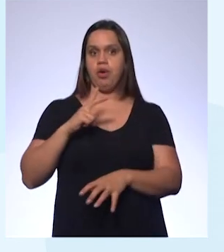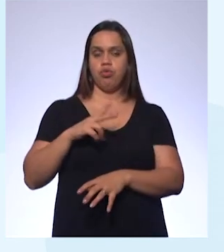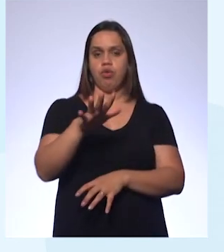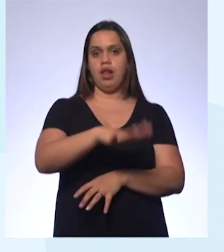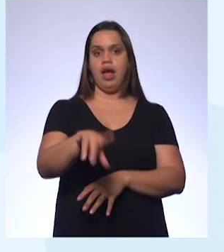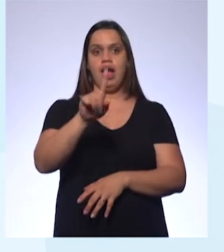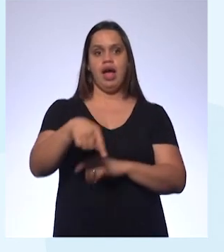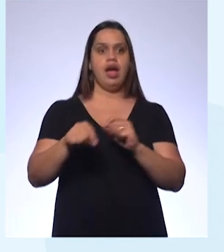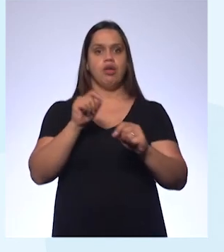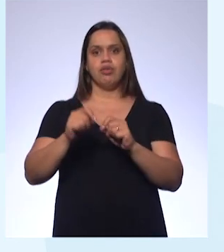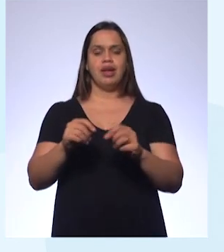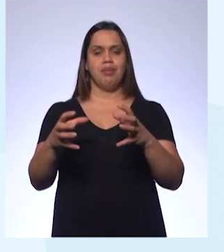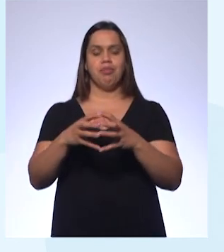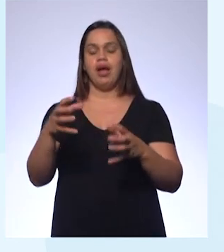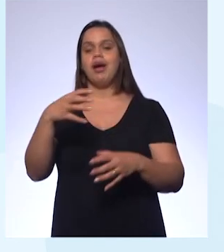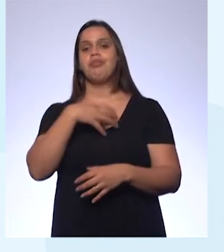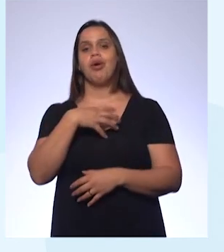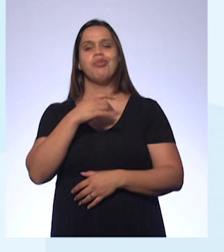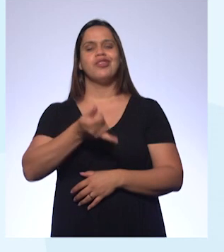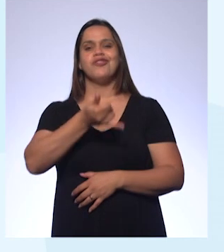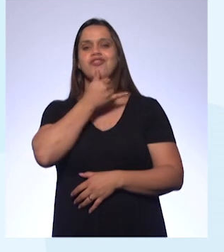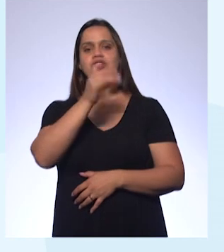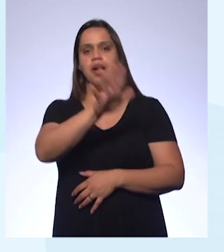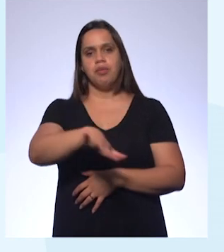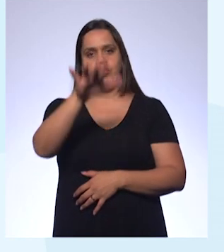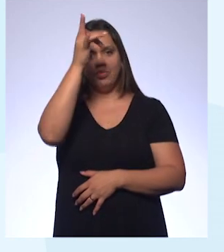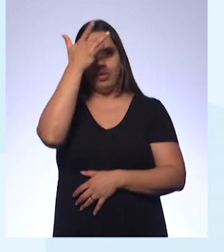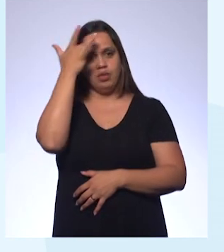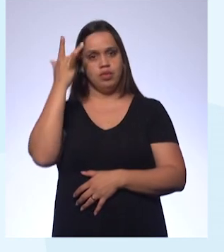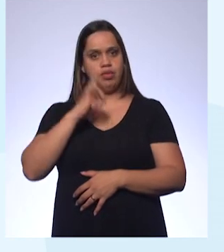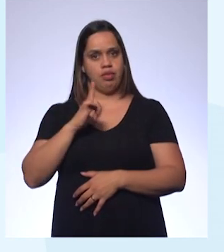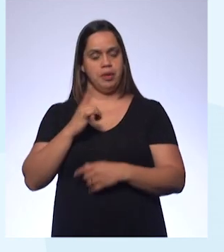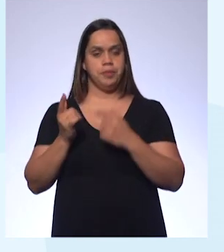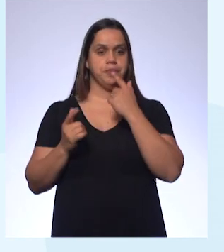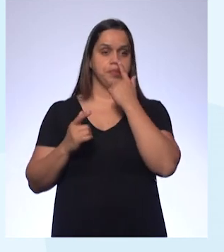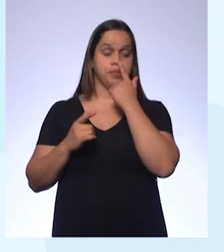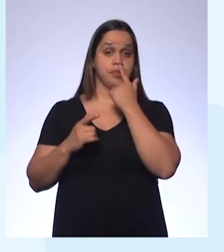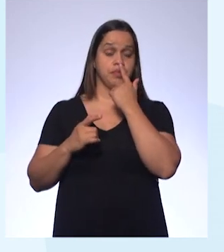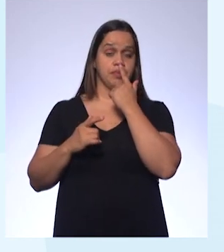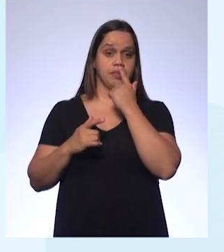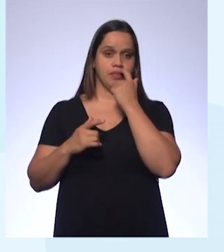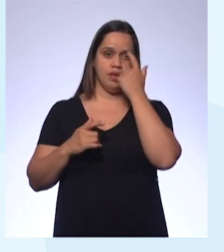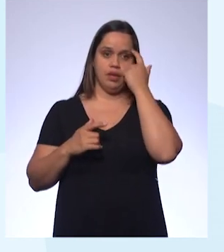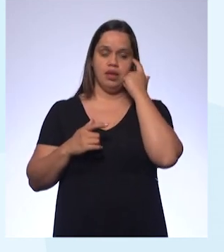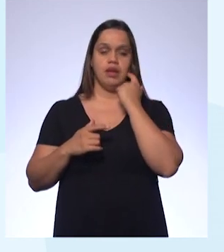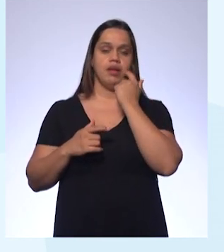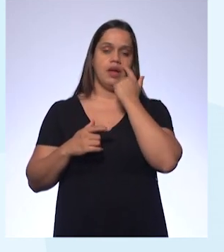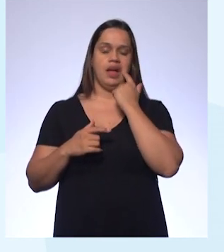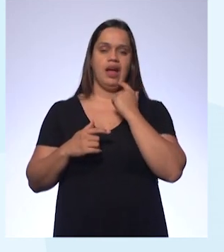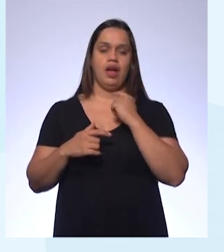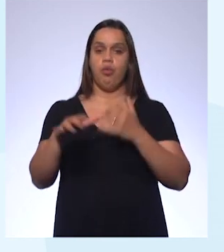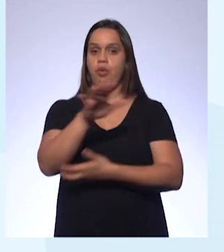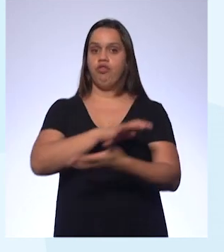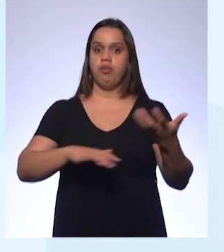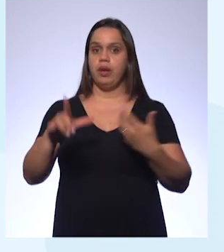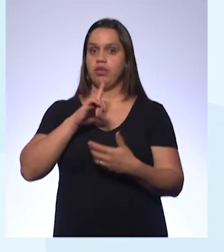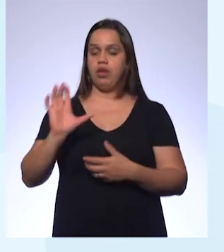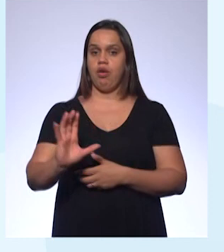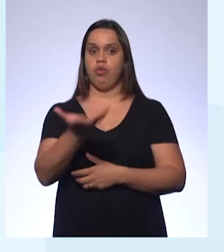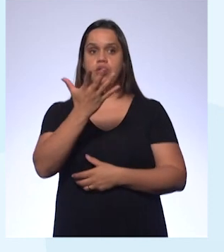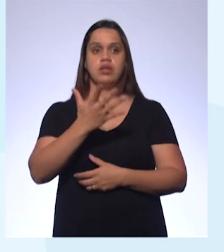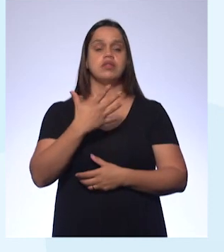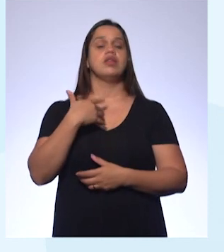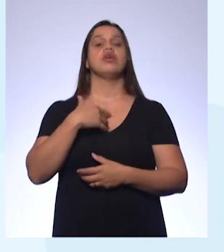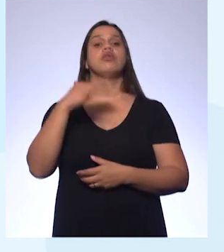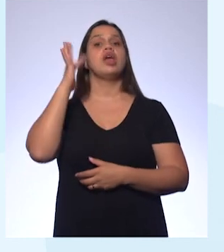de infelicidade para os seres humanos, né? Um dos movimentos aí pelo mundo que foi inspirado